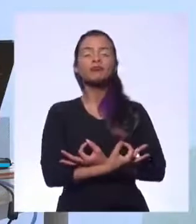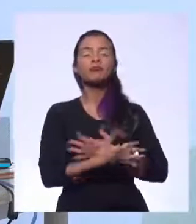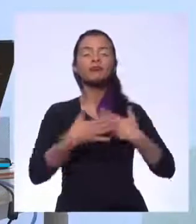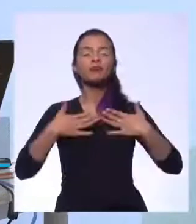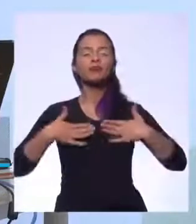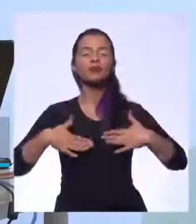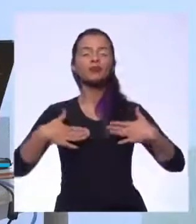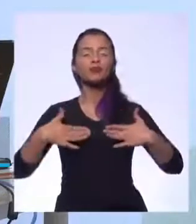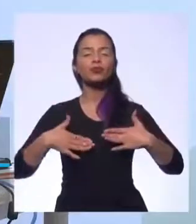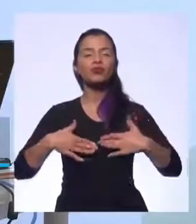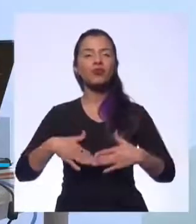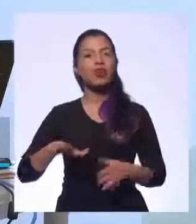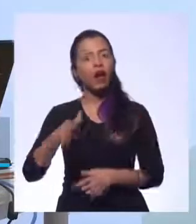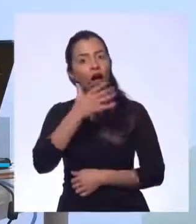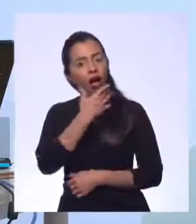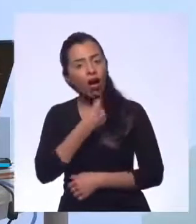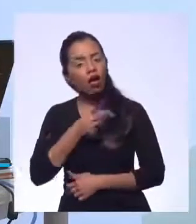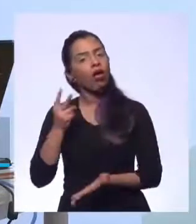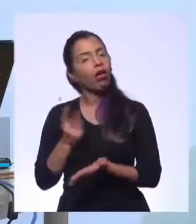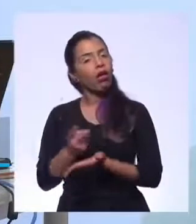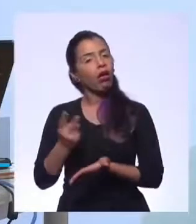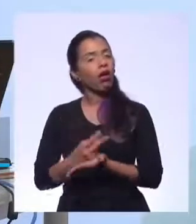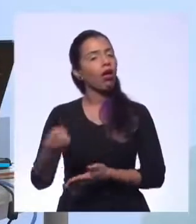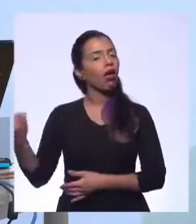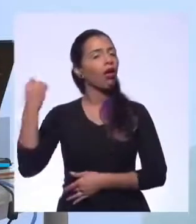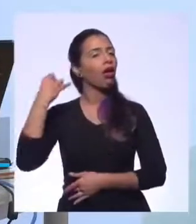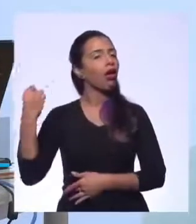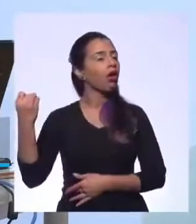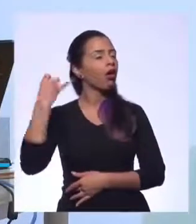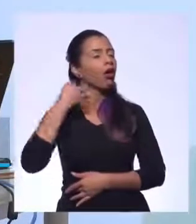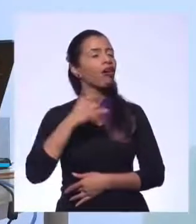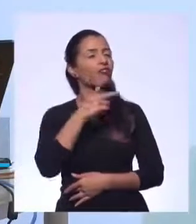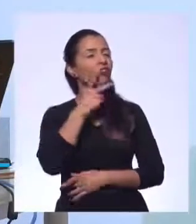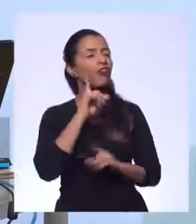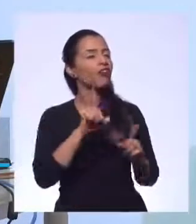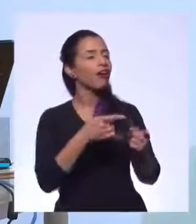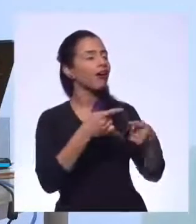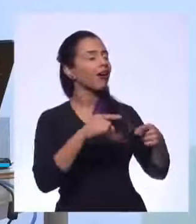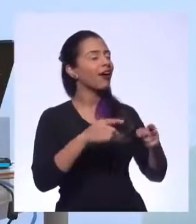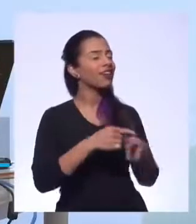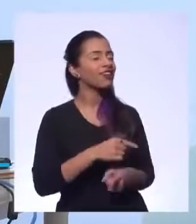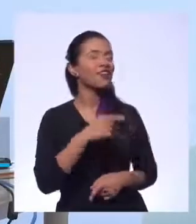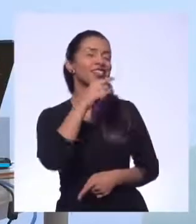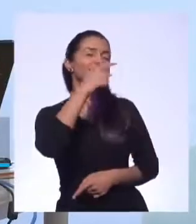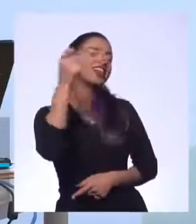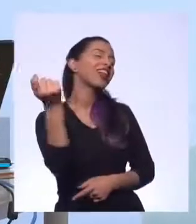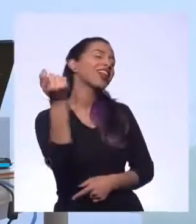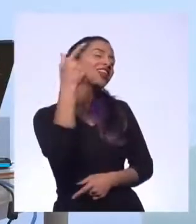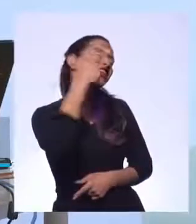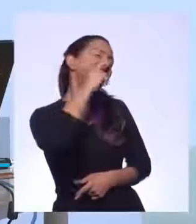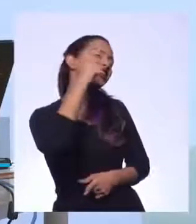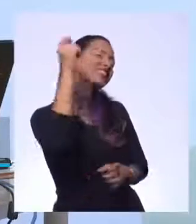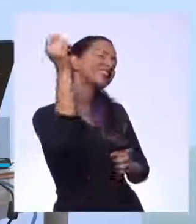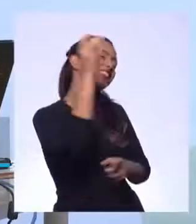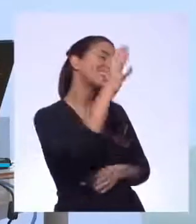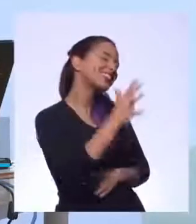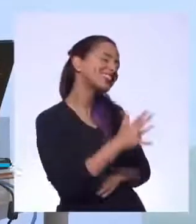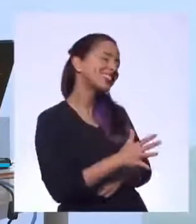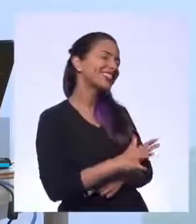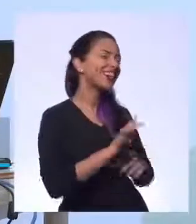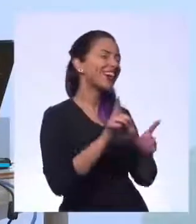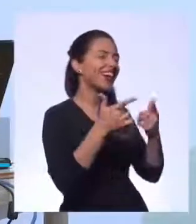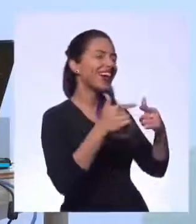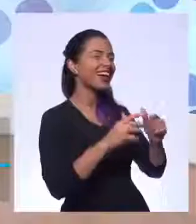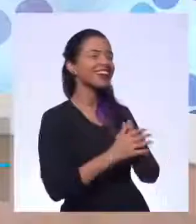Não satisfeitos, começaram com citações musicais. Você é luz, é raio, estrela e luar. Aí tem que